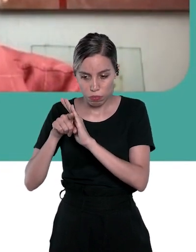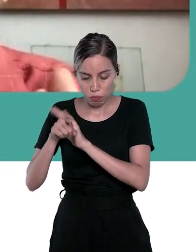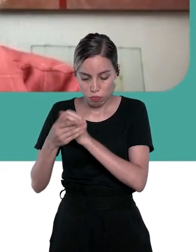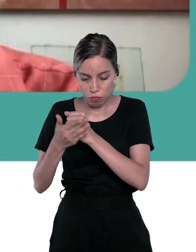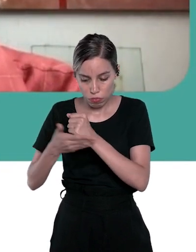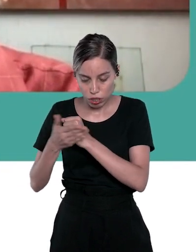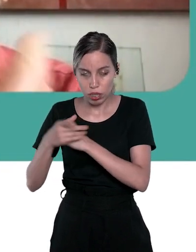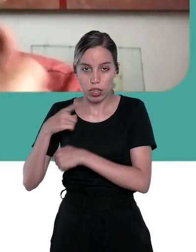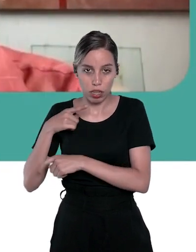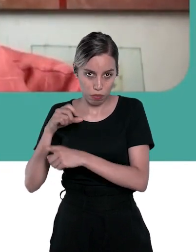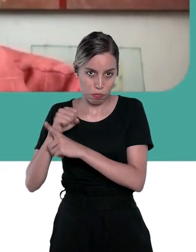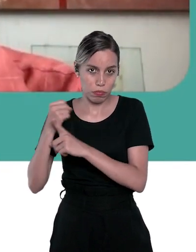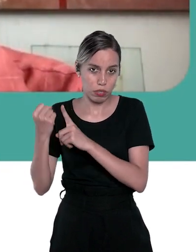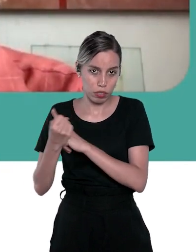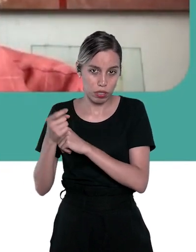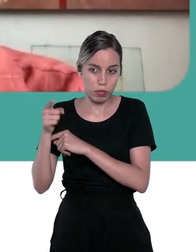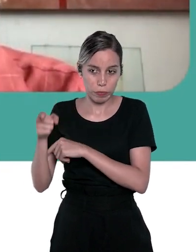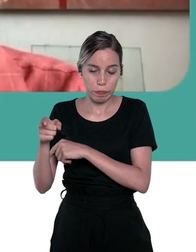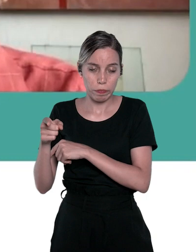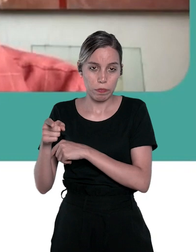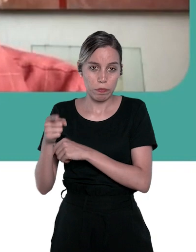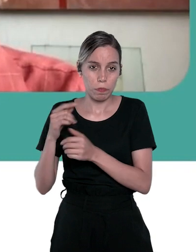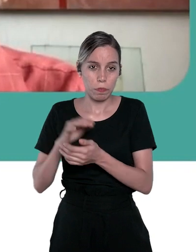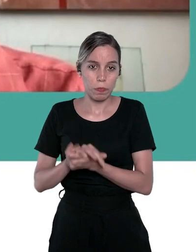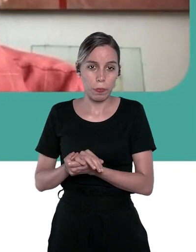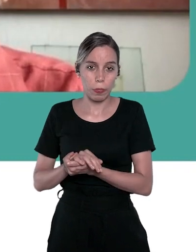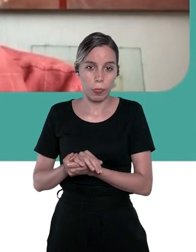escritor e sociólogo, que foi meu professor,